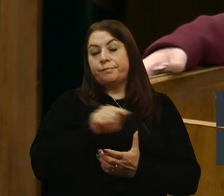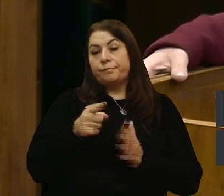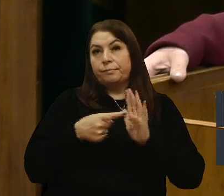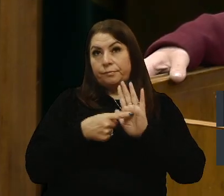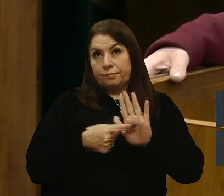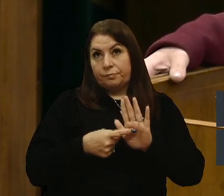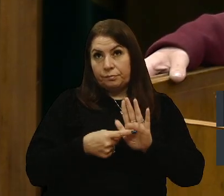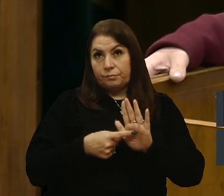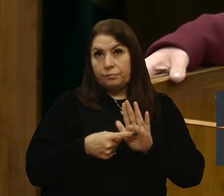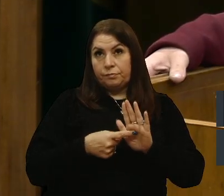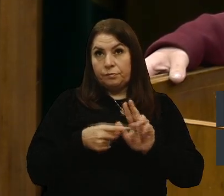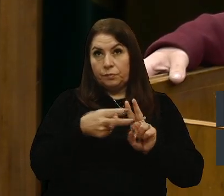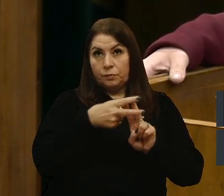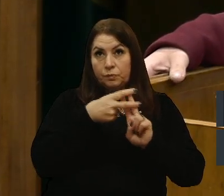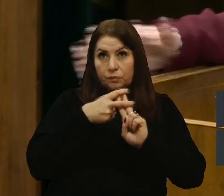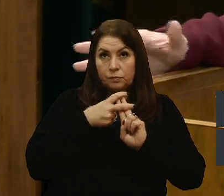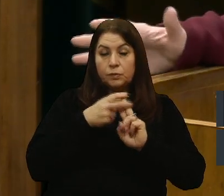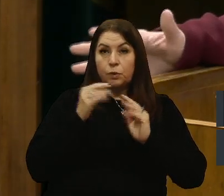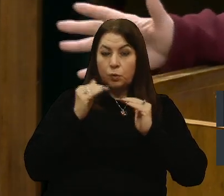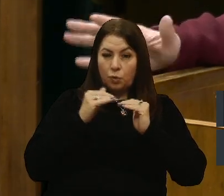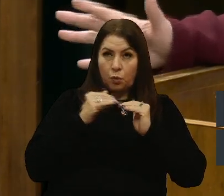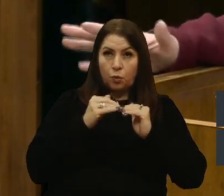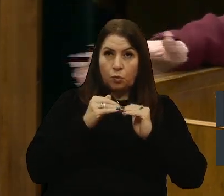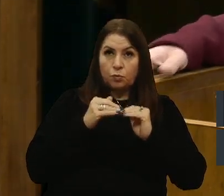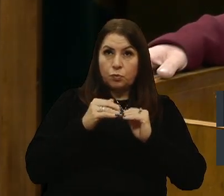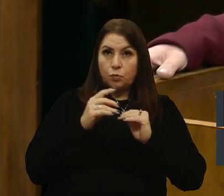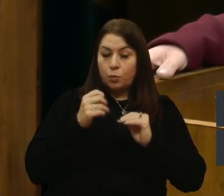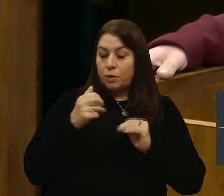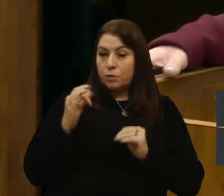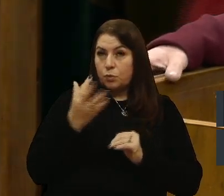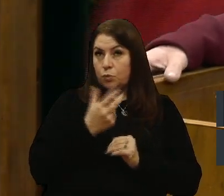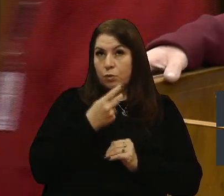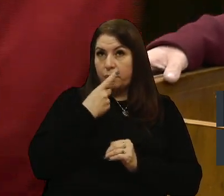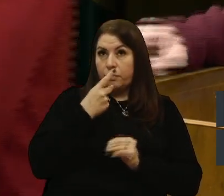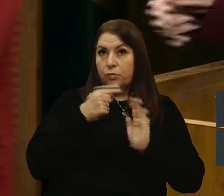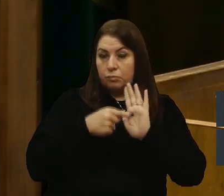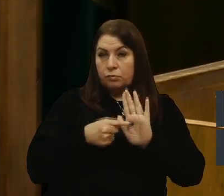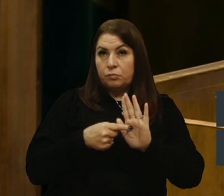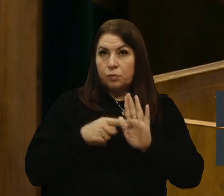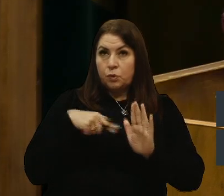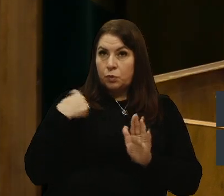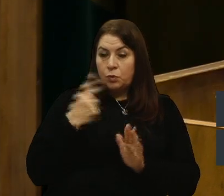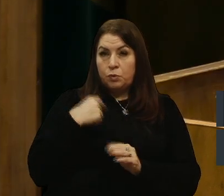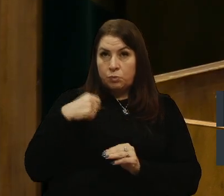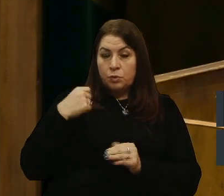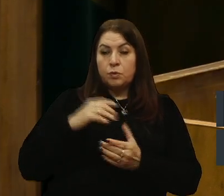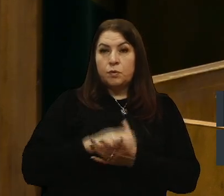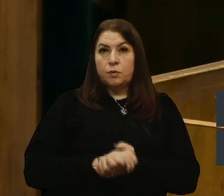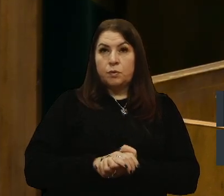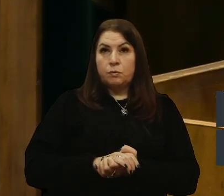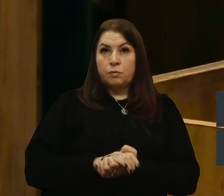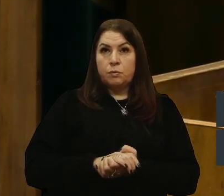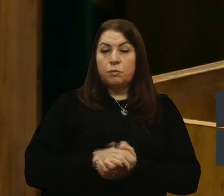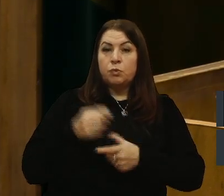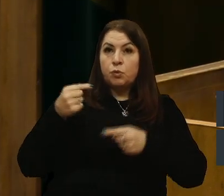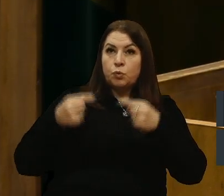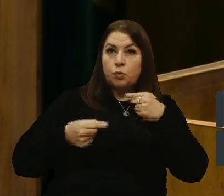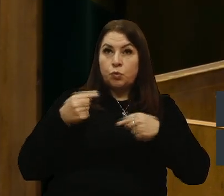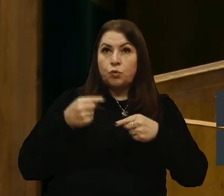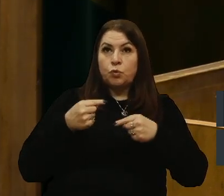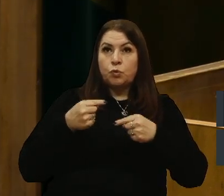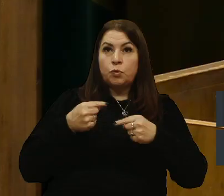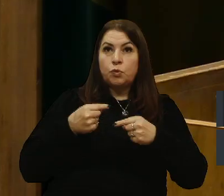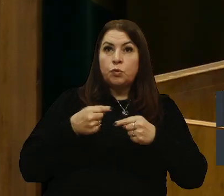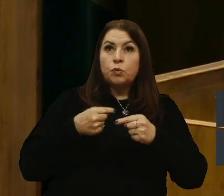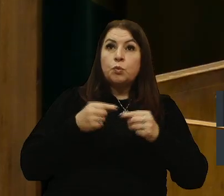apresentada de SUS aqui, eu concordo praticamente integralmente com o que ele apresentou. Nós precisamos discutir os